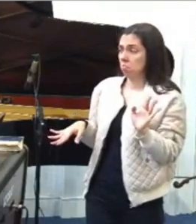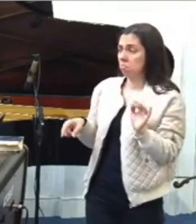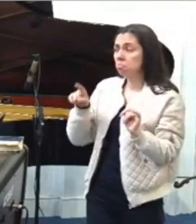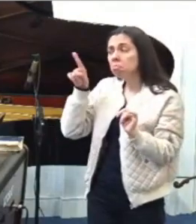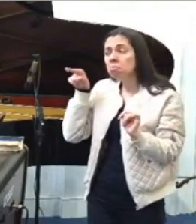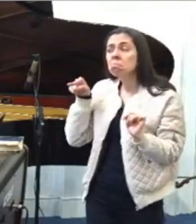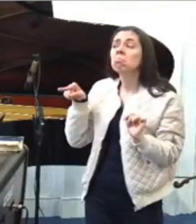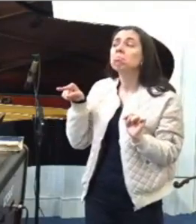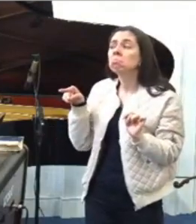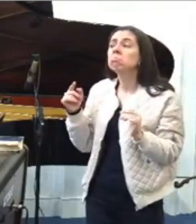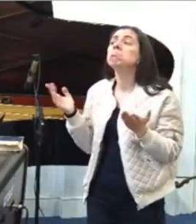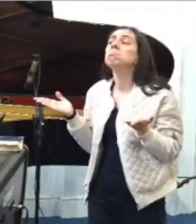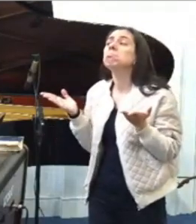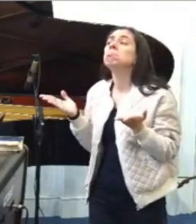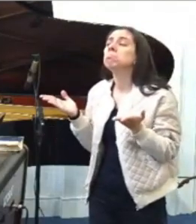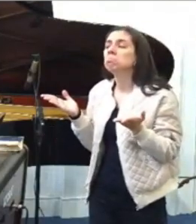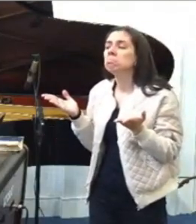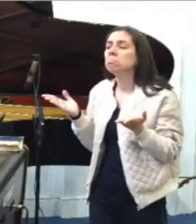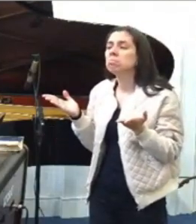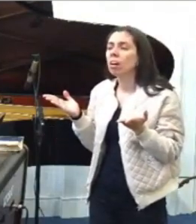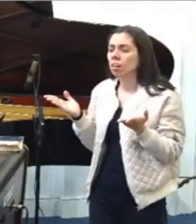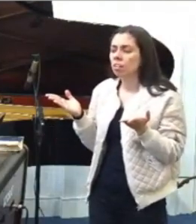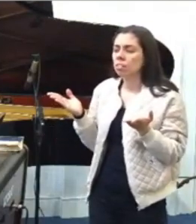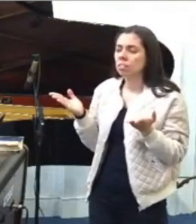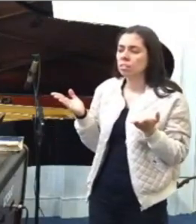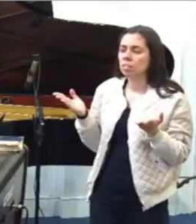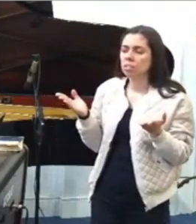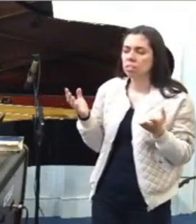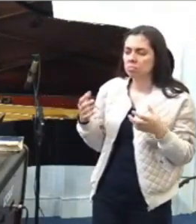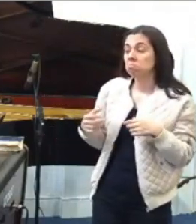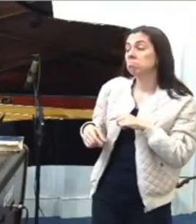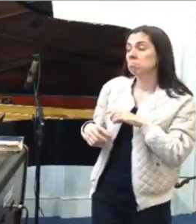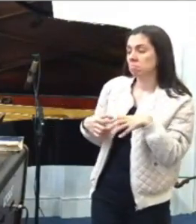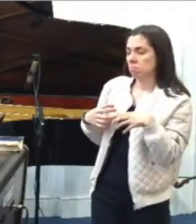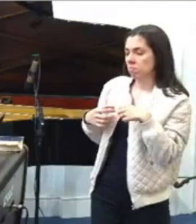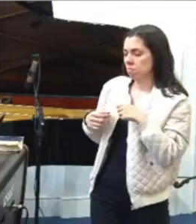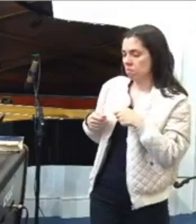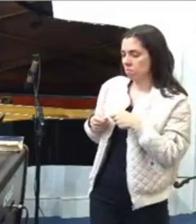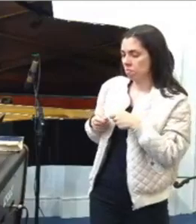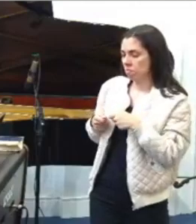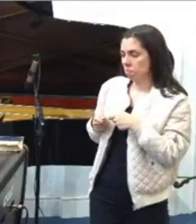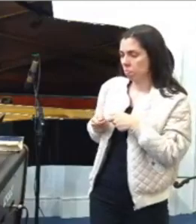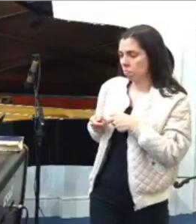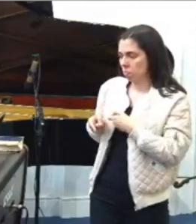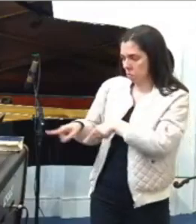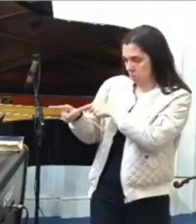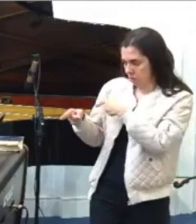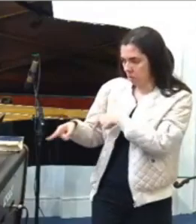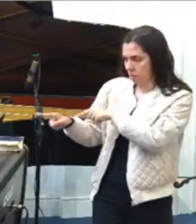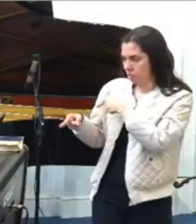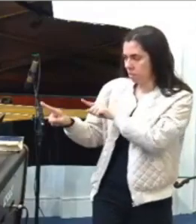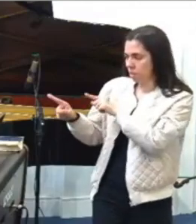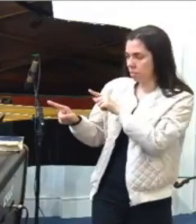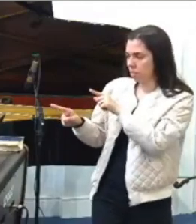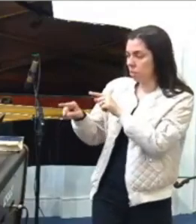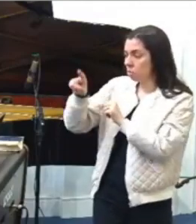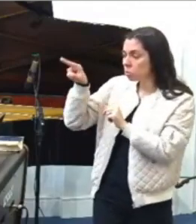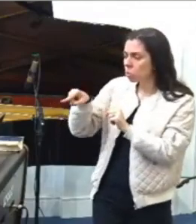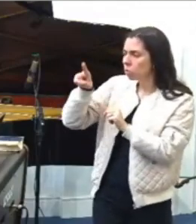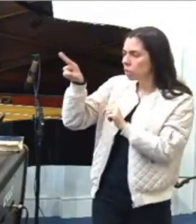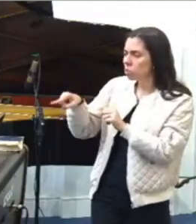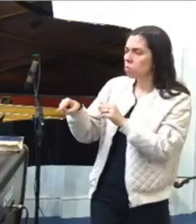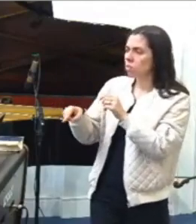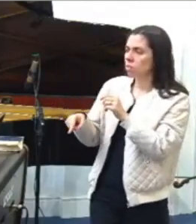nunca estejamos com o Senhor. Ele não consegue infligir tal dano de